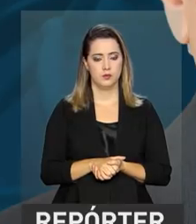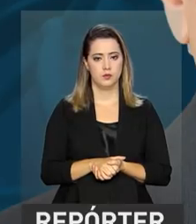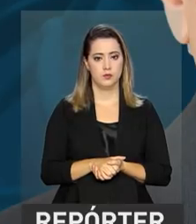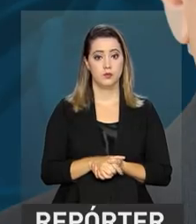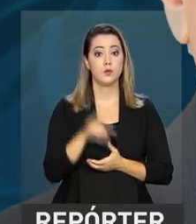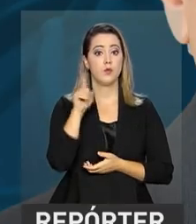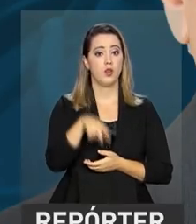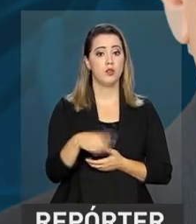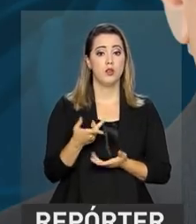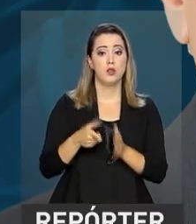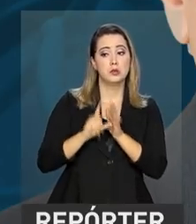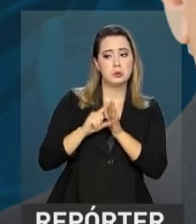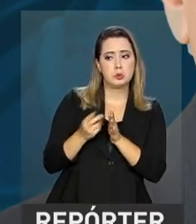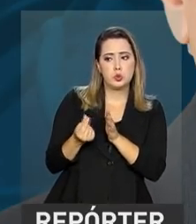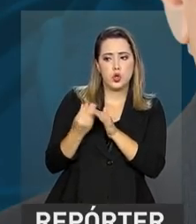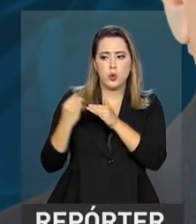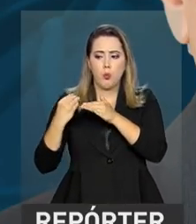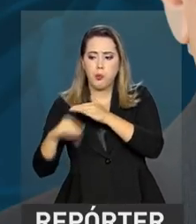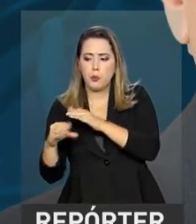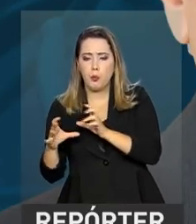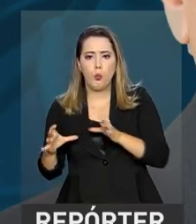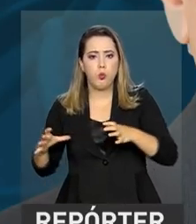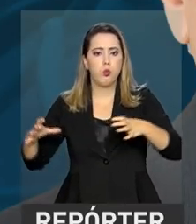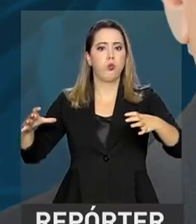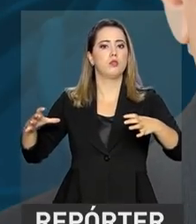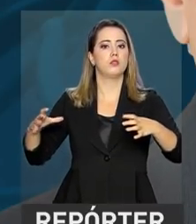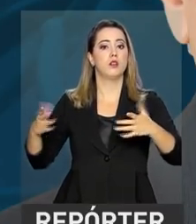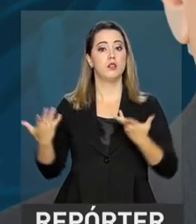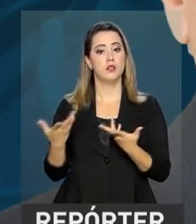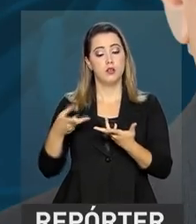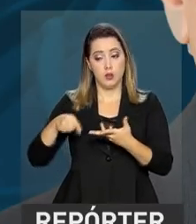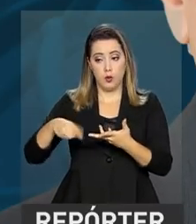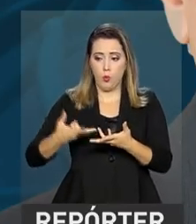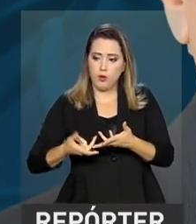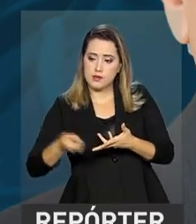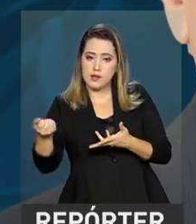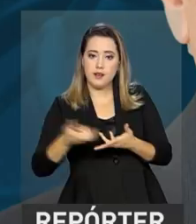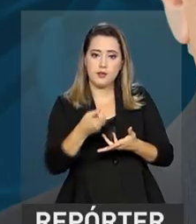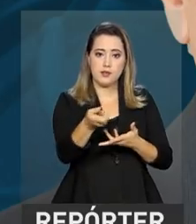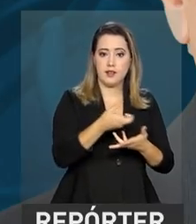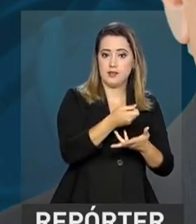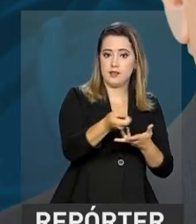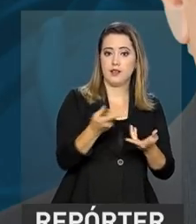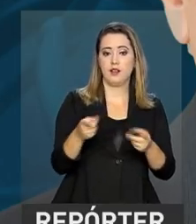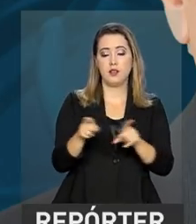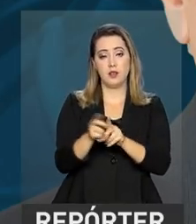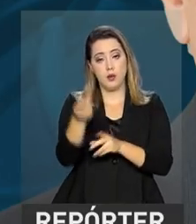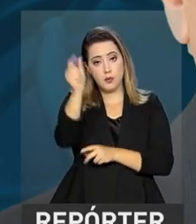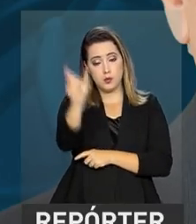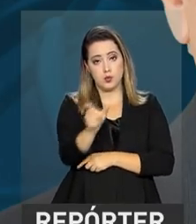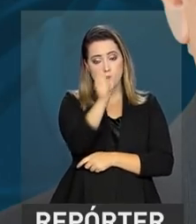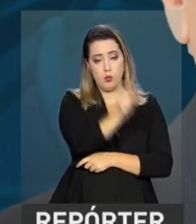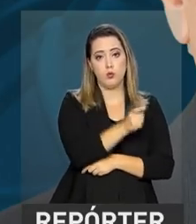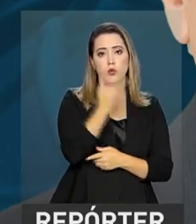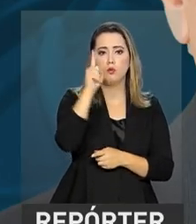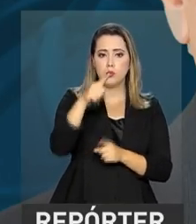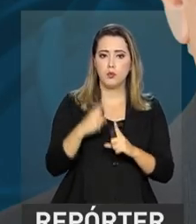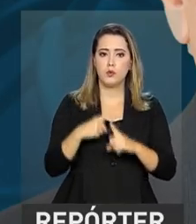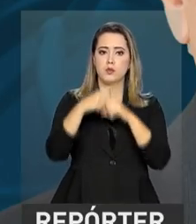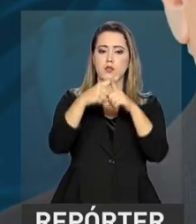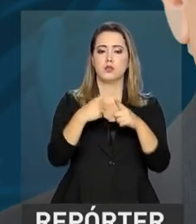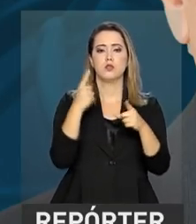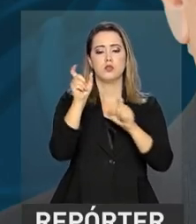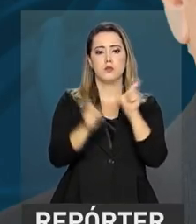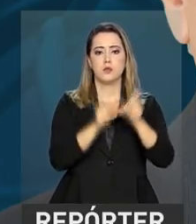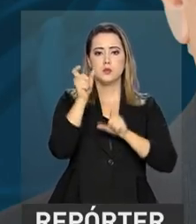dinheirão estava parado e você veja que o saque do fundo de garantia inativo foi positivo para